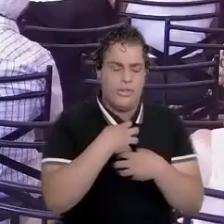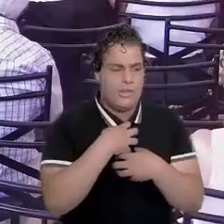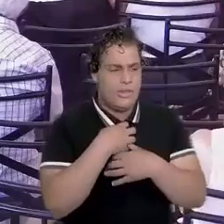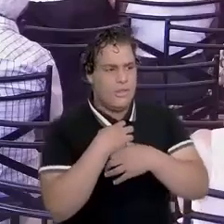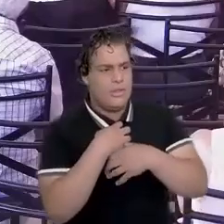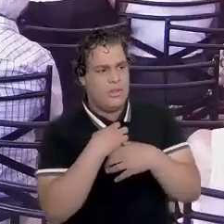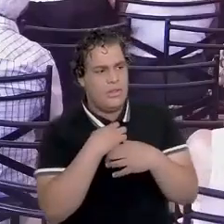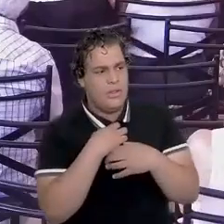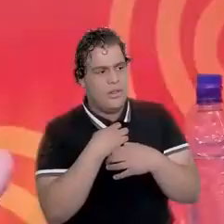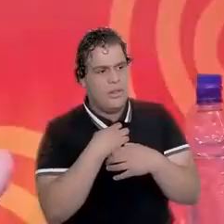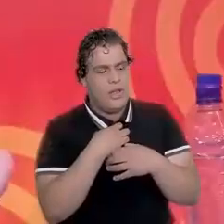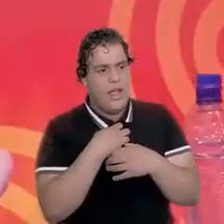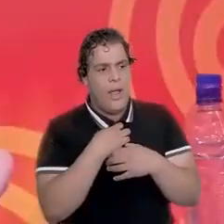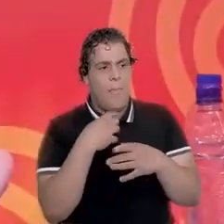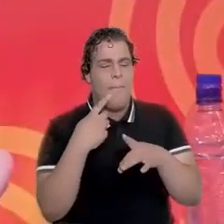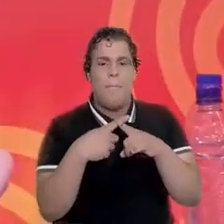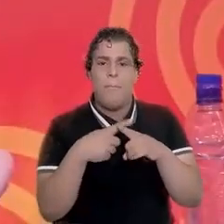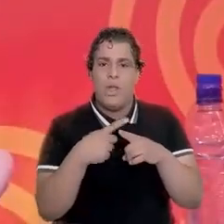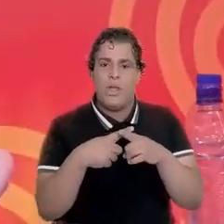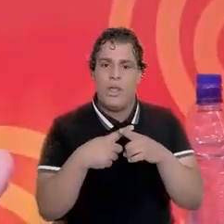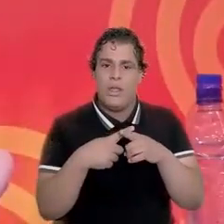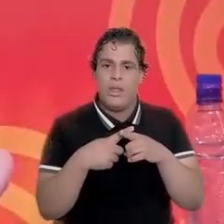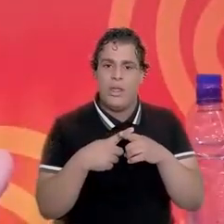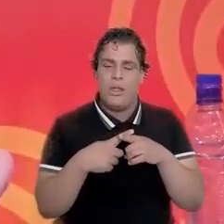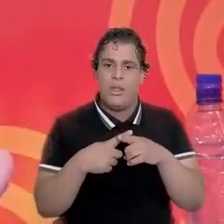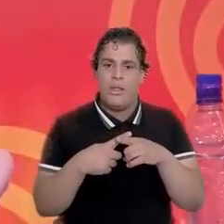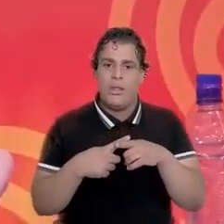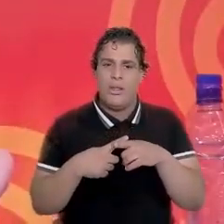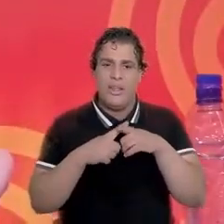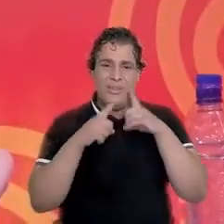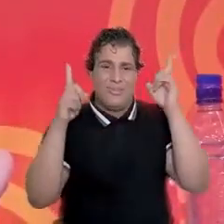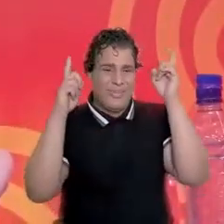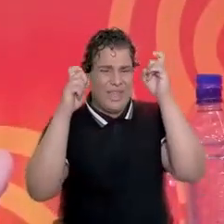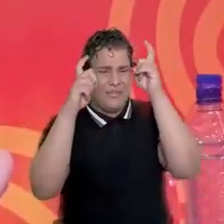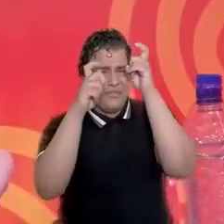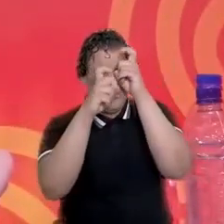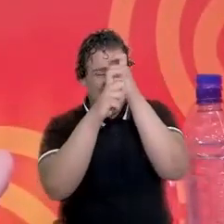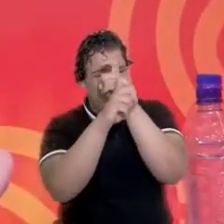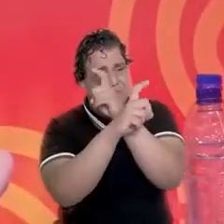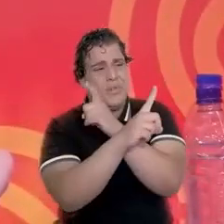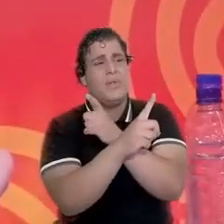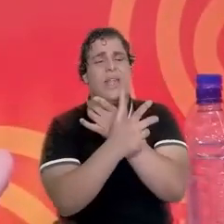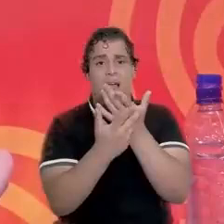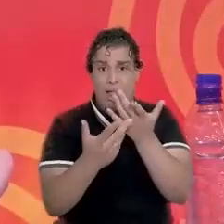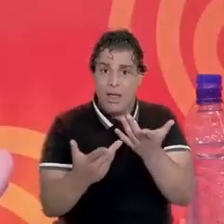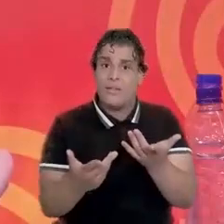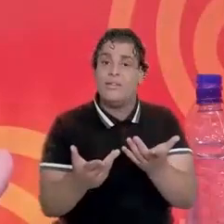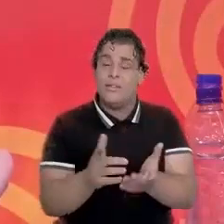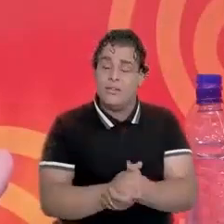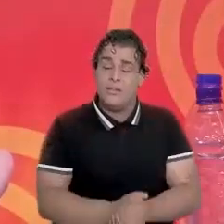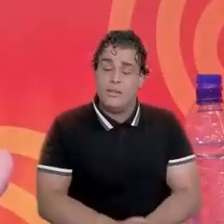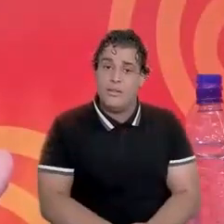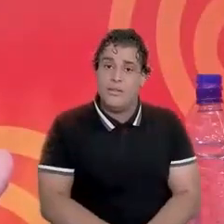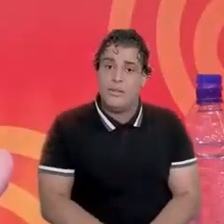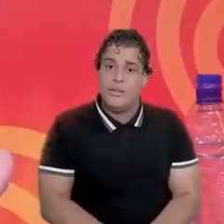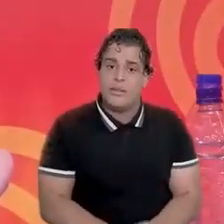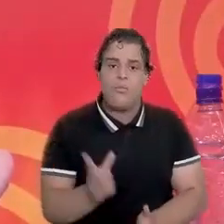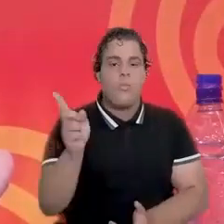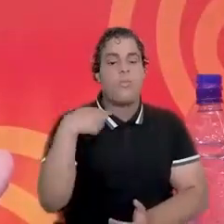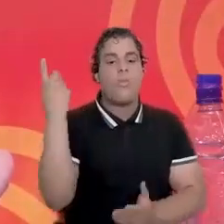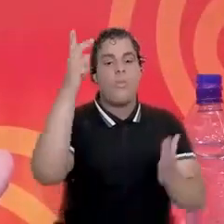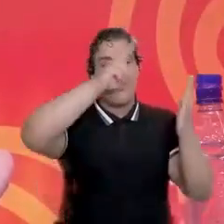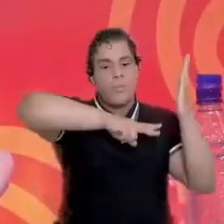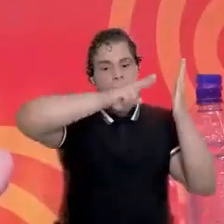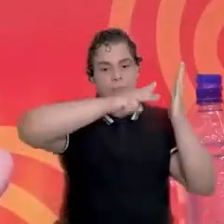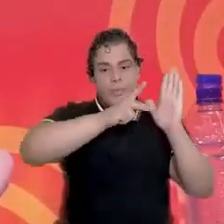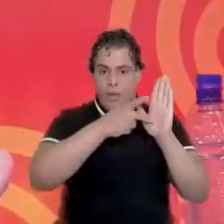se transporta para esse tempo, porque foi um período tão conturbado, tão marcante, que quando a gente faz a leitura de alguns